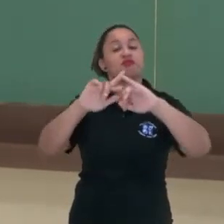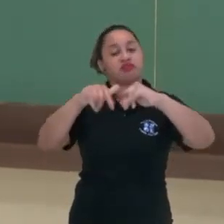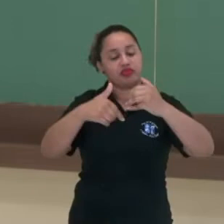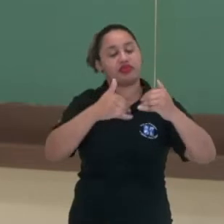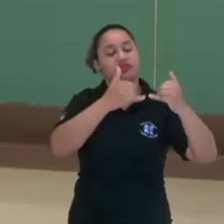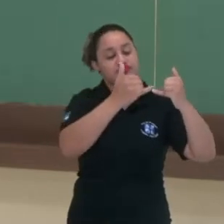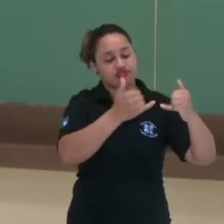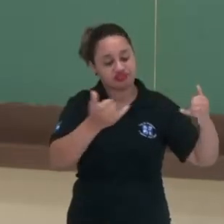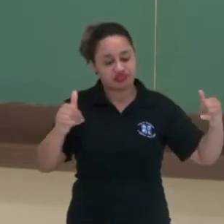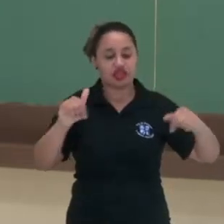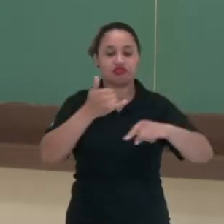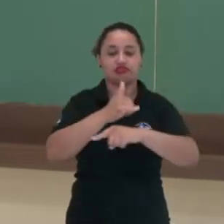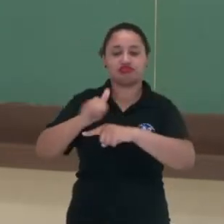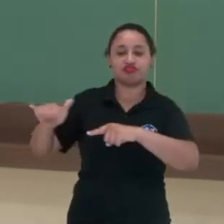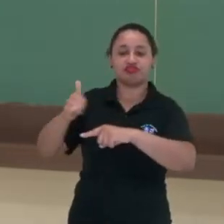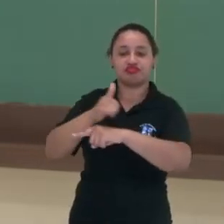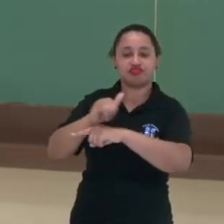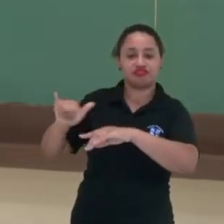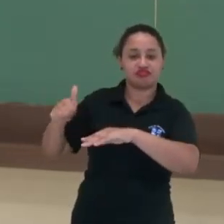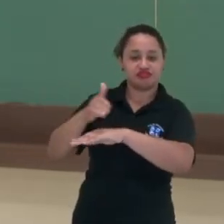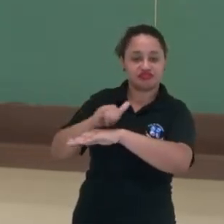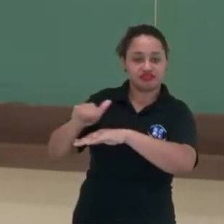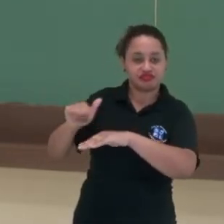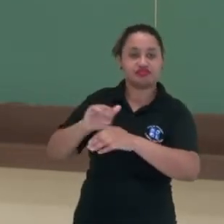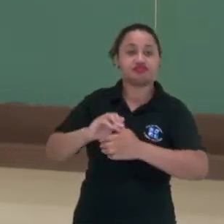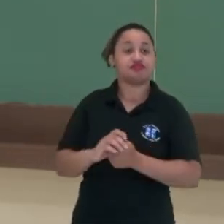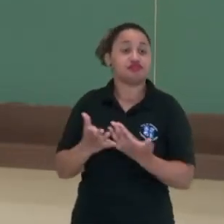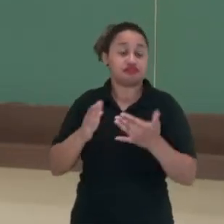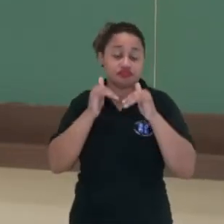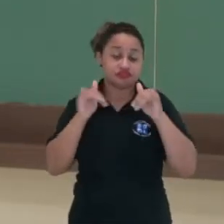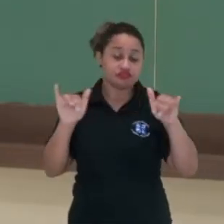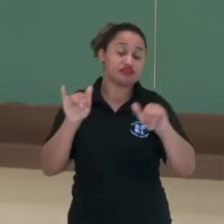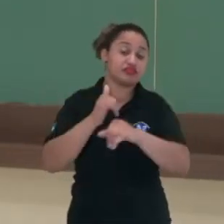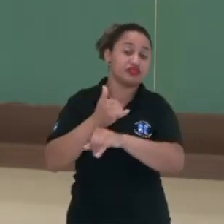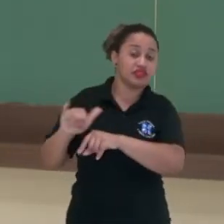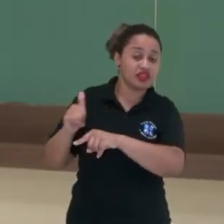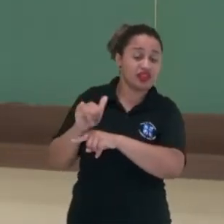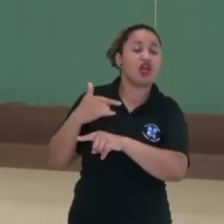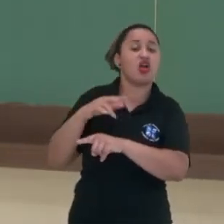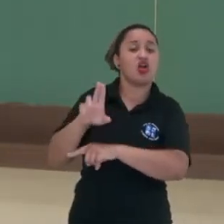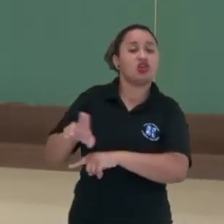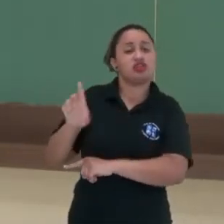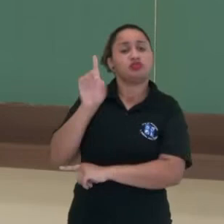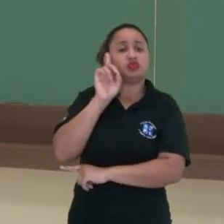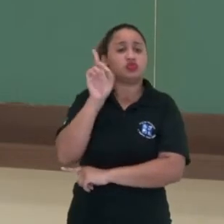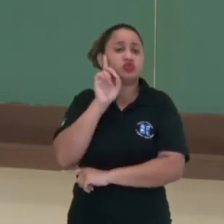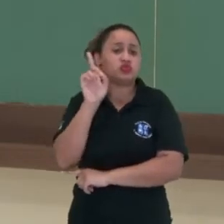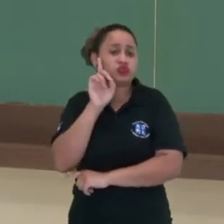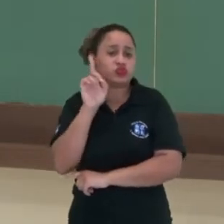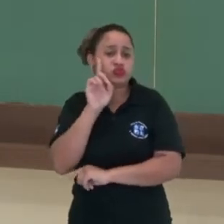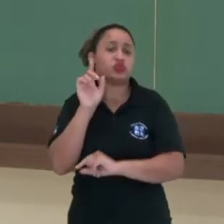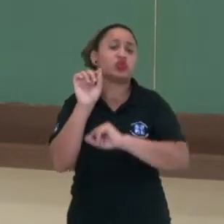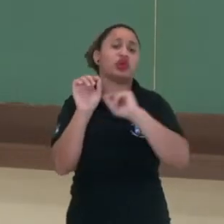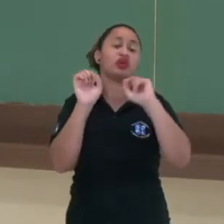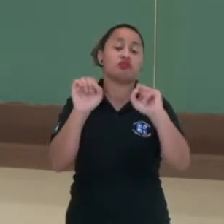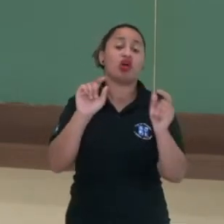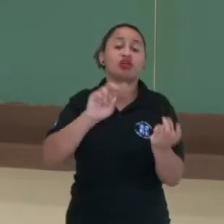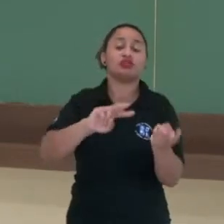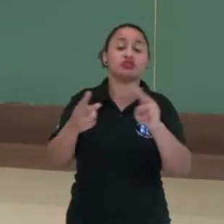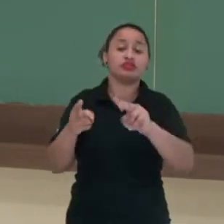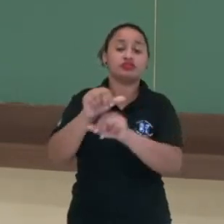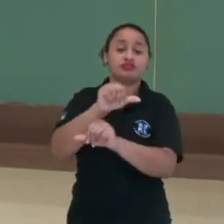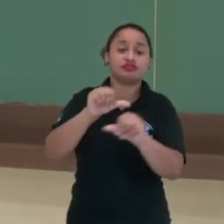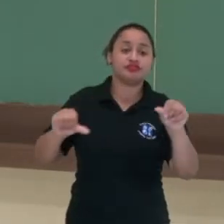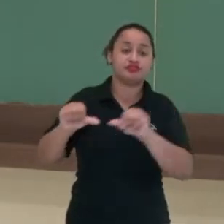corrente elétrica. A energia elétrica é aquela que a gente mais usa no nosso dia a dia, né? Ela pode ser